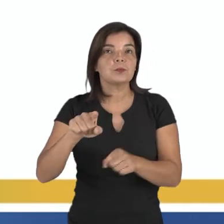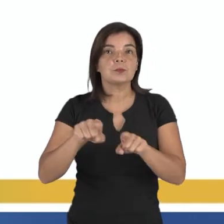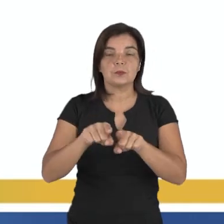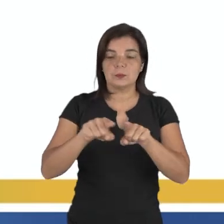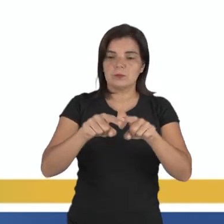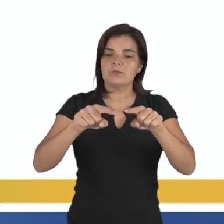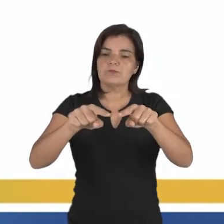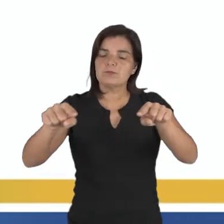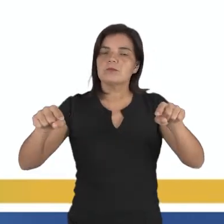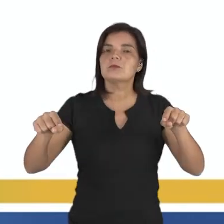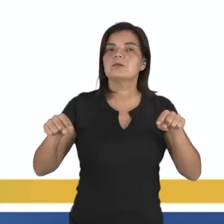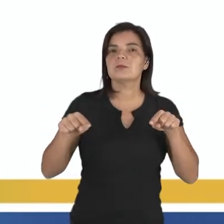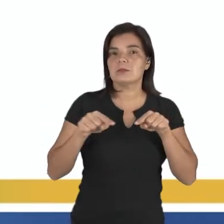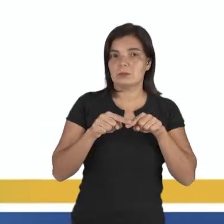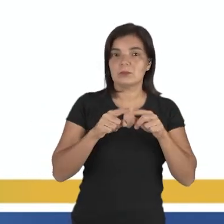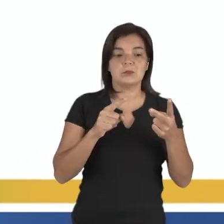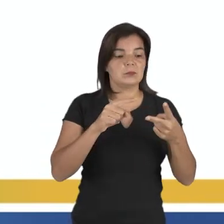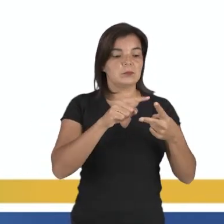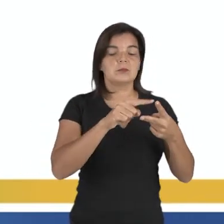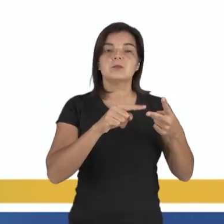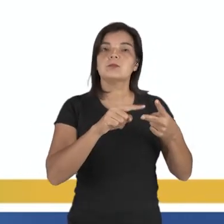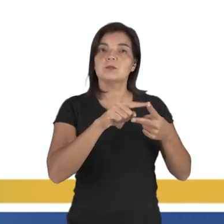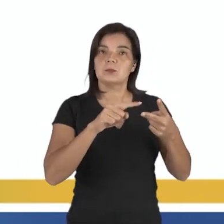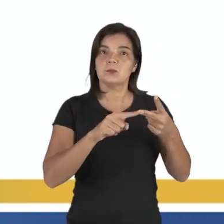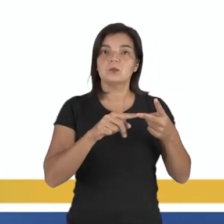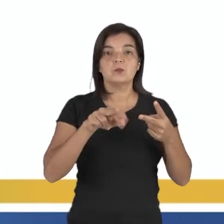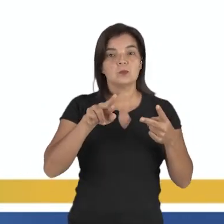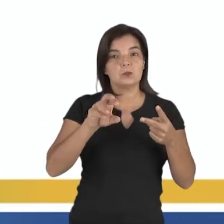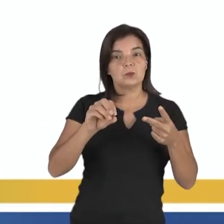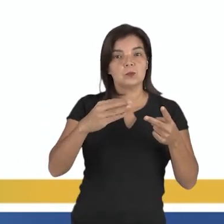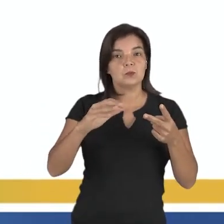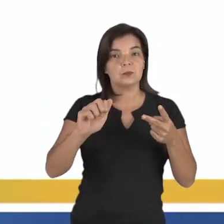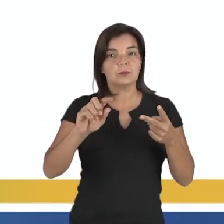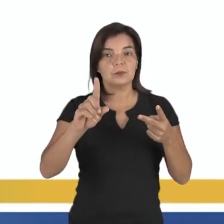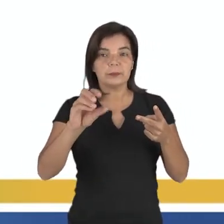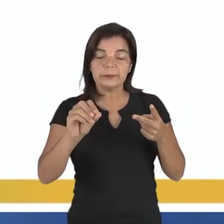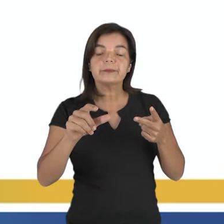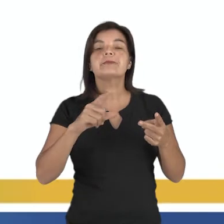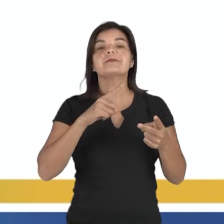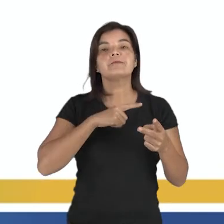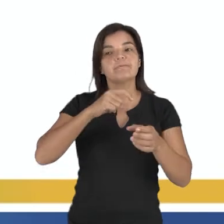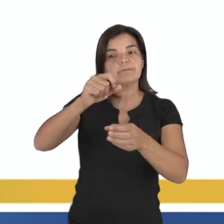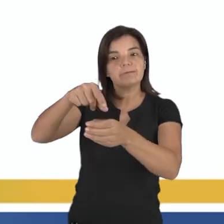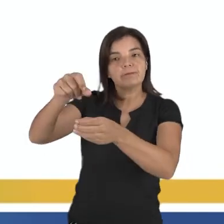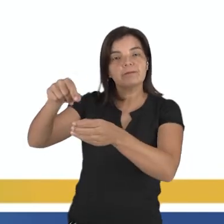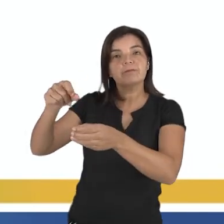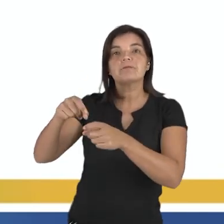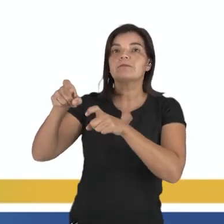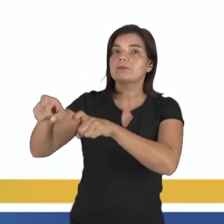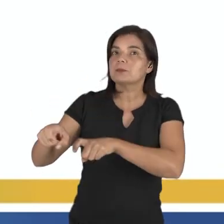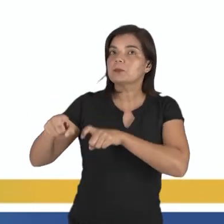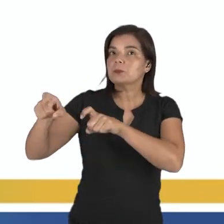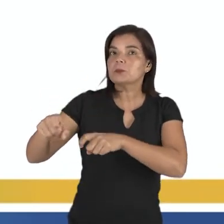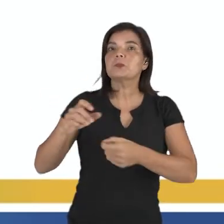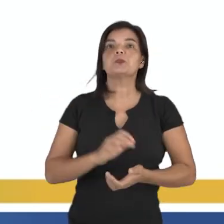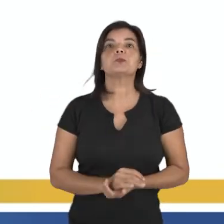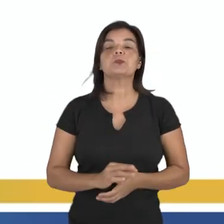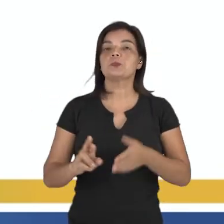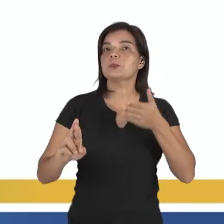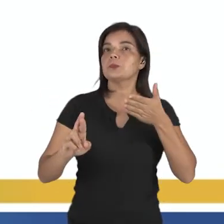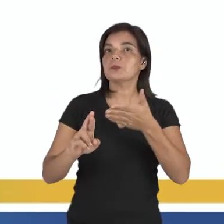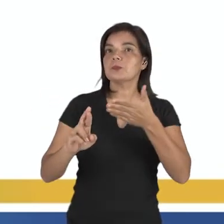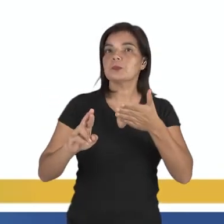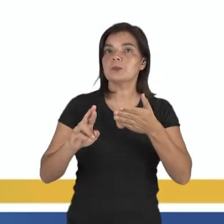ou do roçado. Então são essas três definições para o espaço em que eles produzem, enfim. O